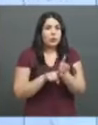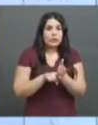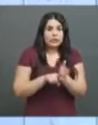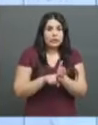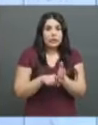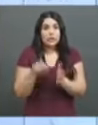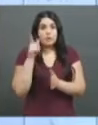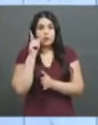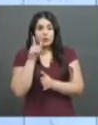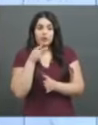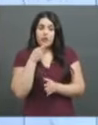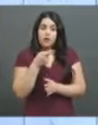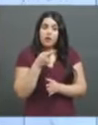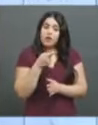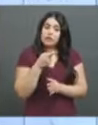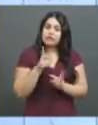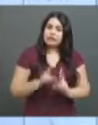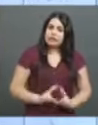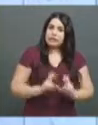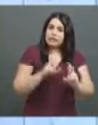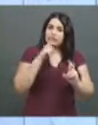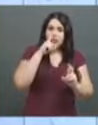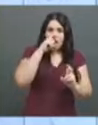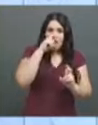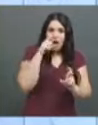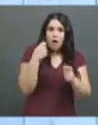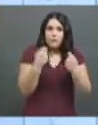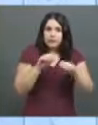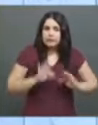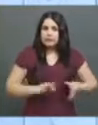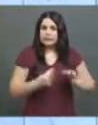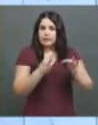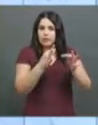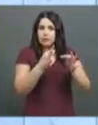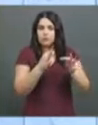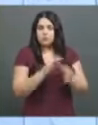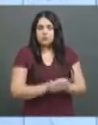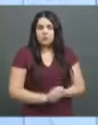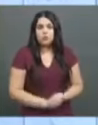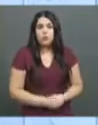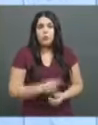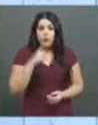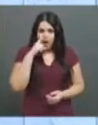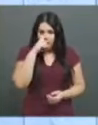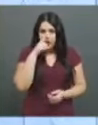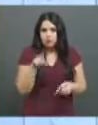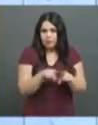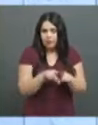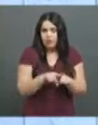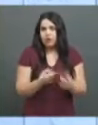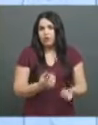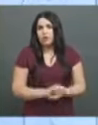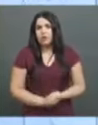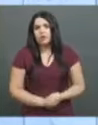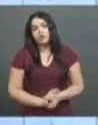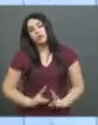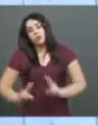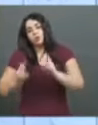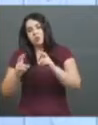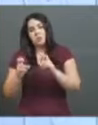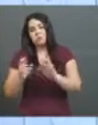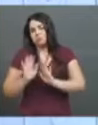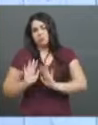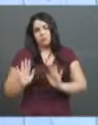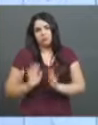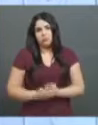separar aquele câncer que é grave, que precisa ser tratado agressivamente, daquele câncer indolente. Tá?